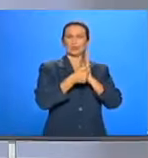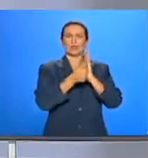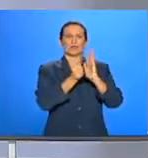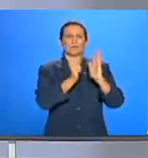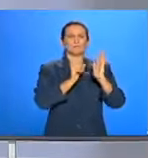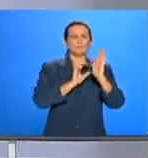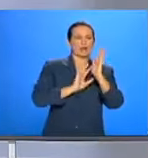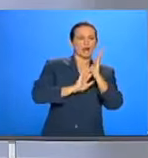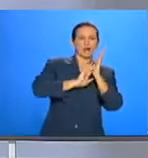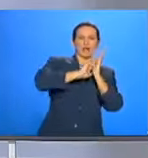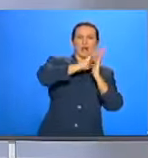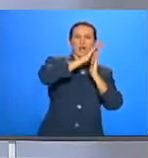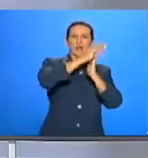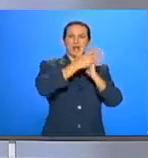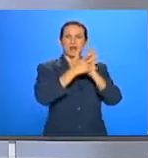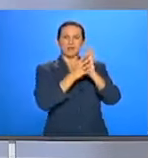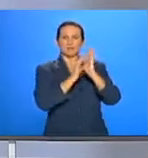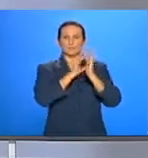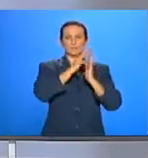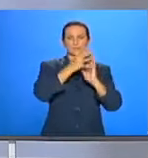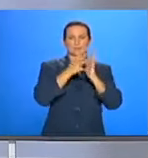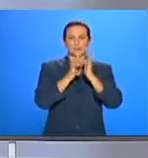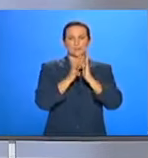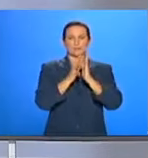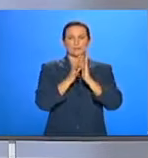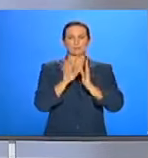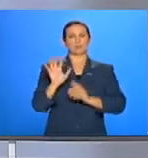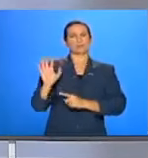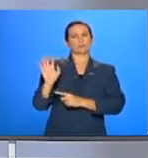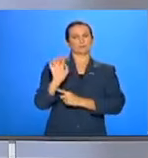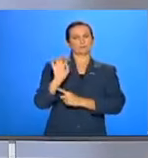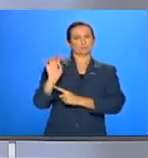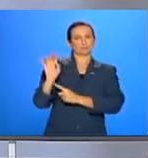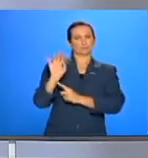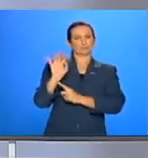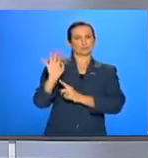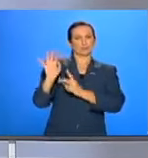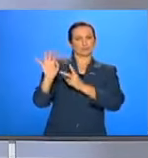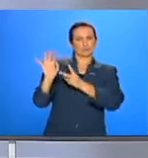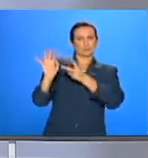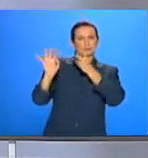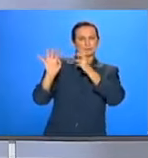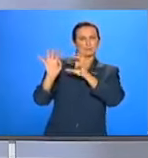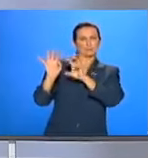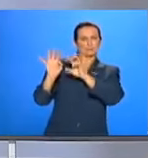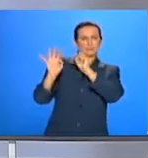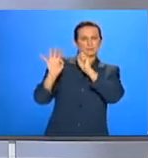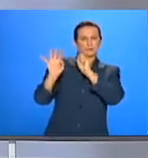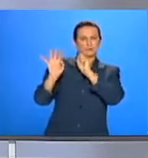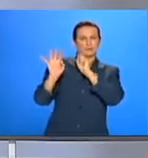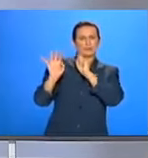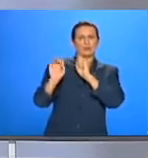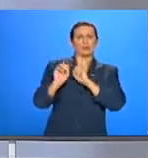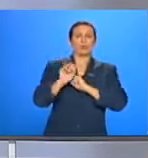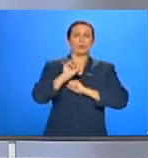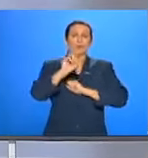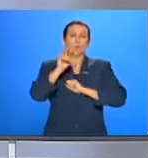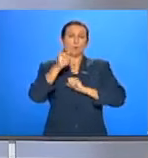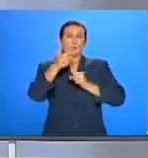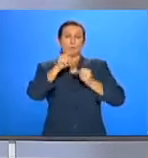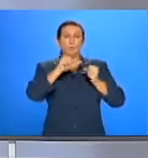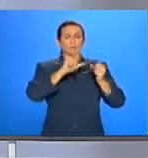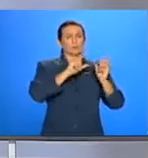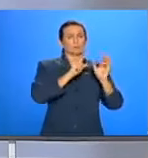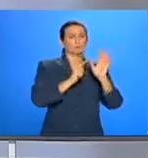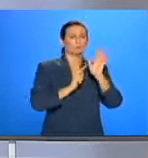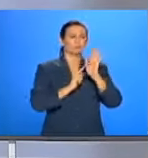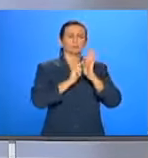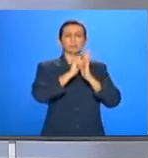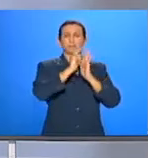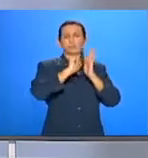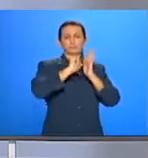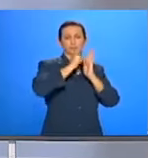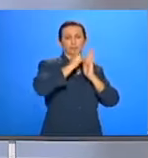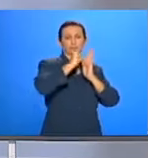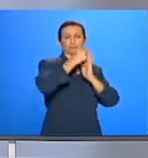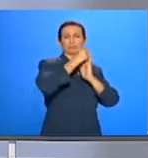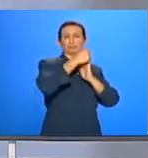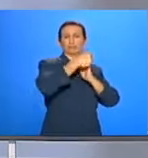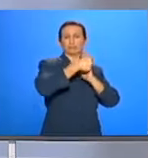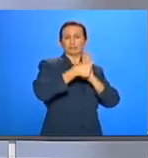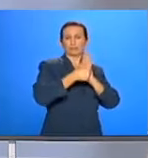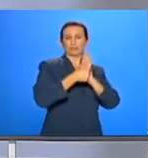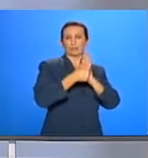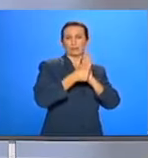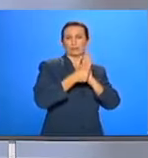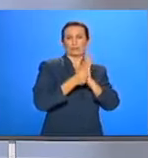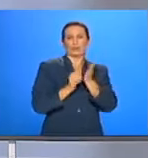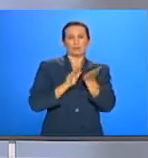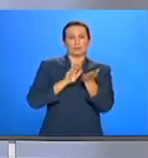das mãos que podem ser da datilologia, alfabeto manual, ou outras formas feitas pela mão